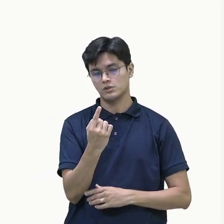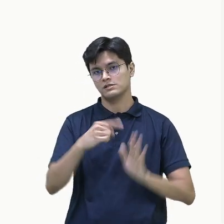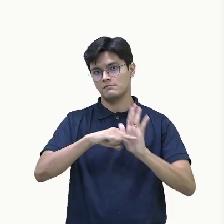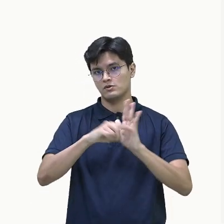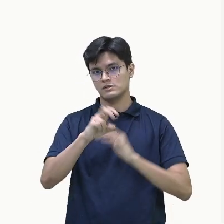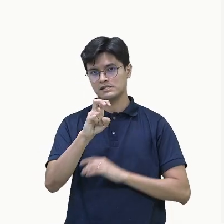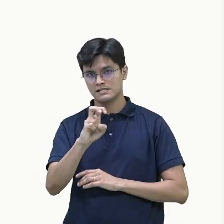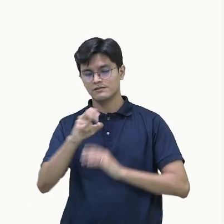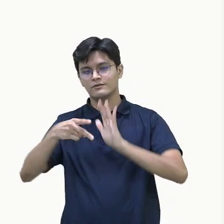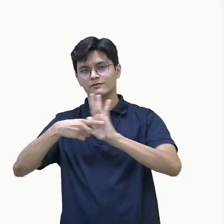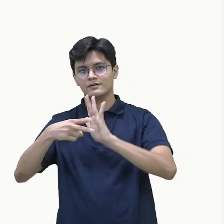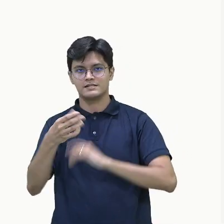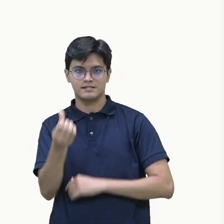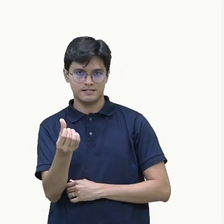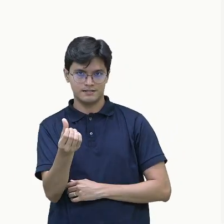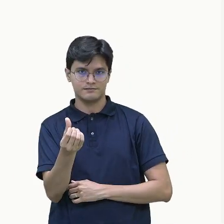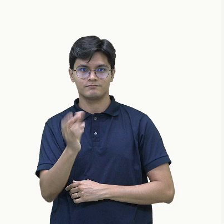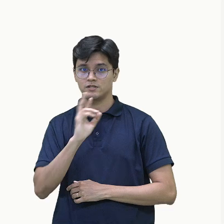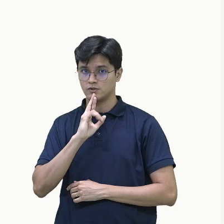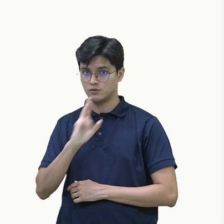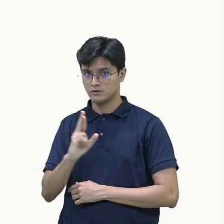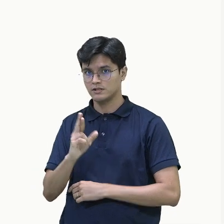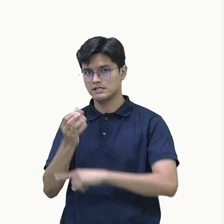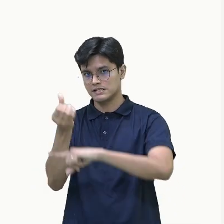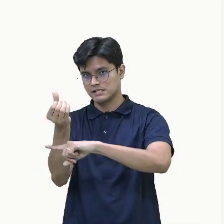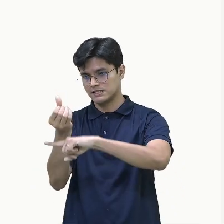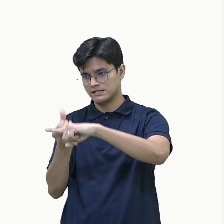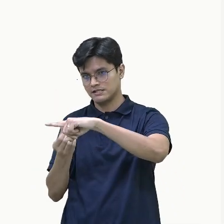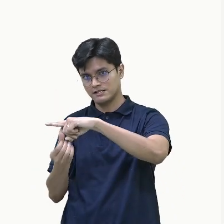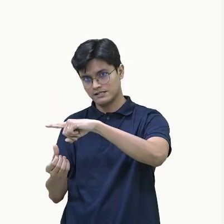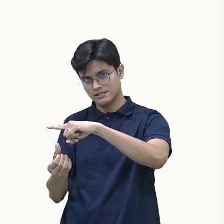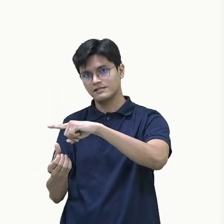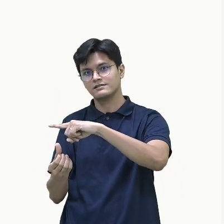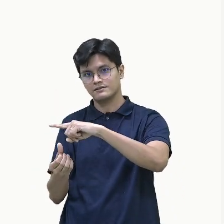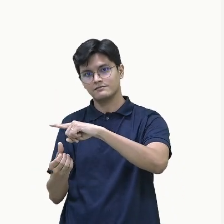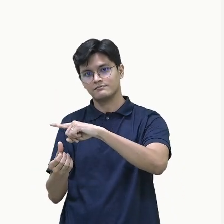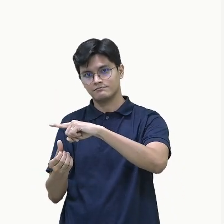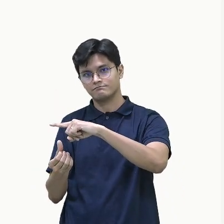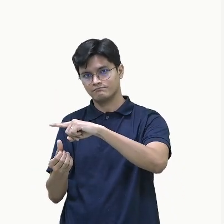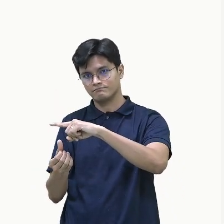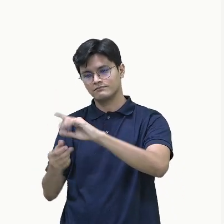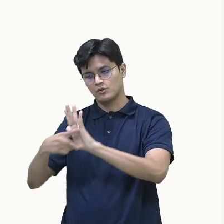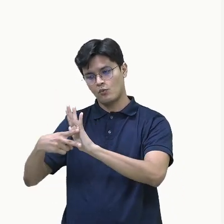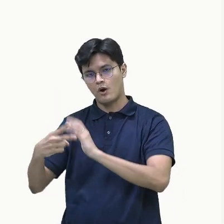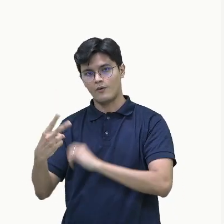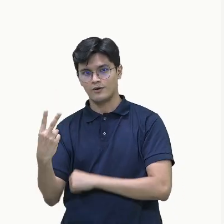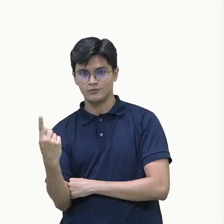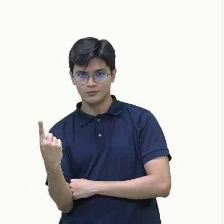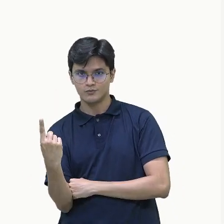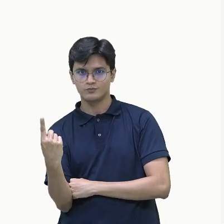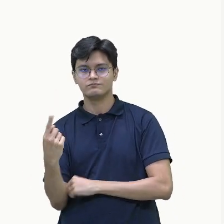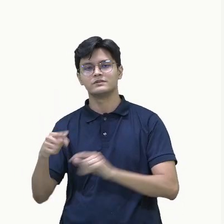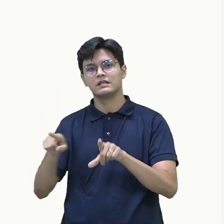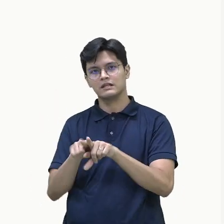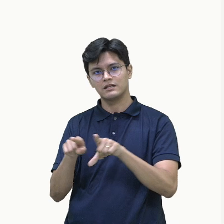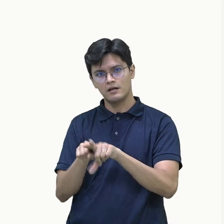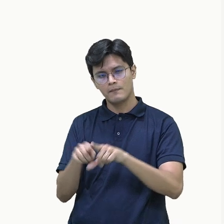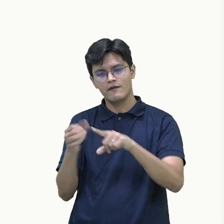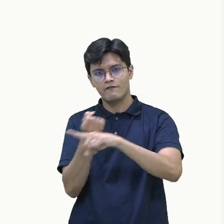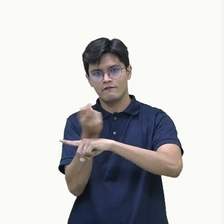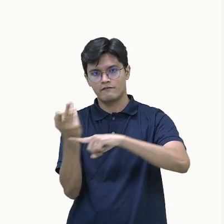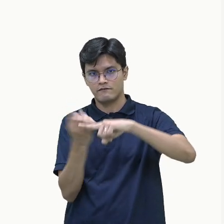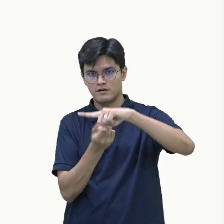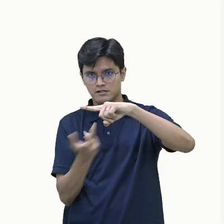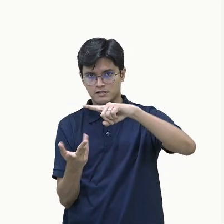6. 6 dividido por 6, aqui também eu vou ter uma fração aparente, que é